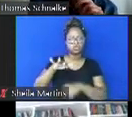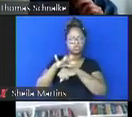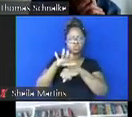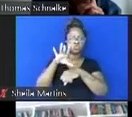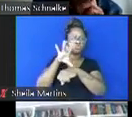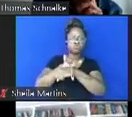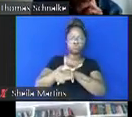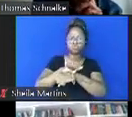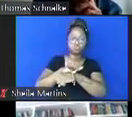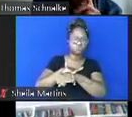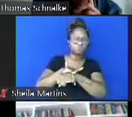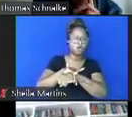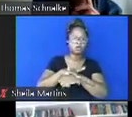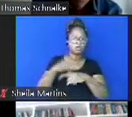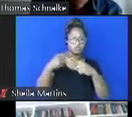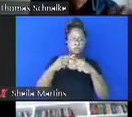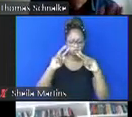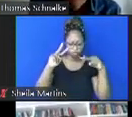o corpo.